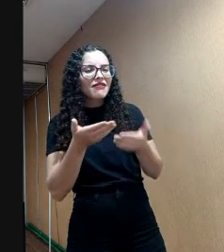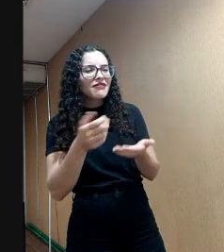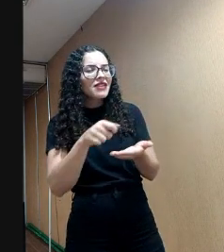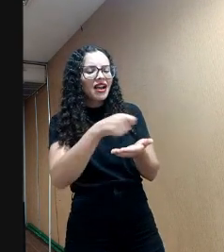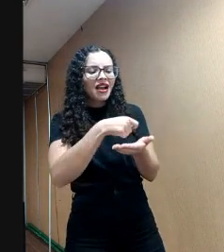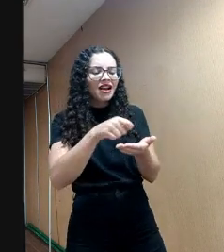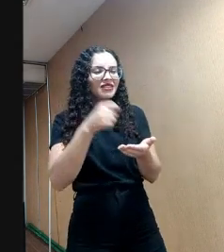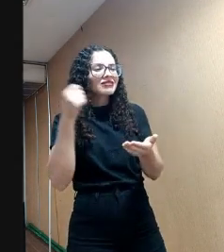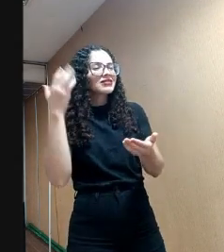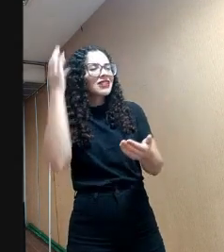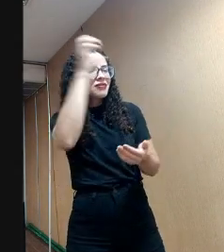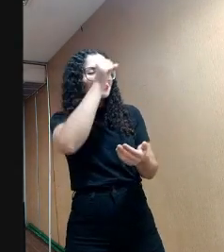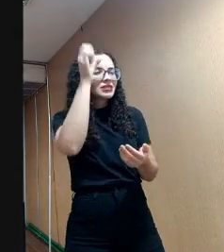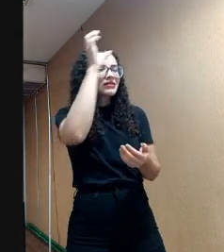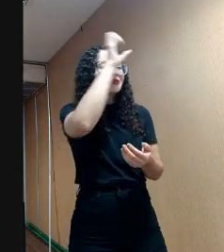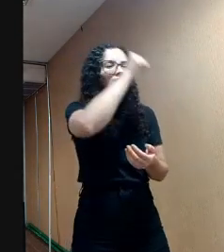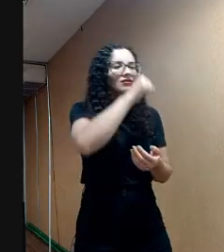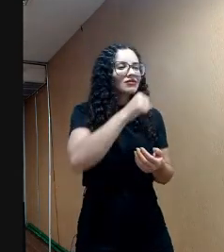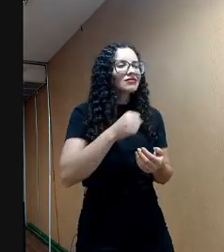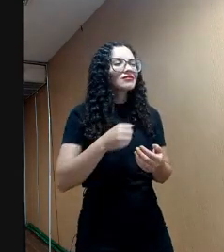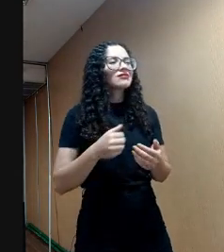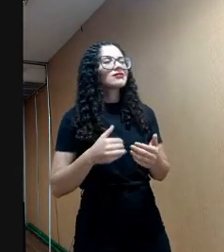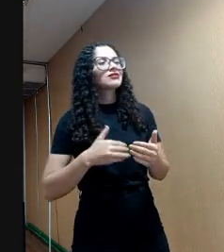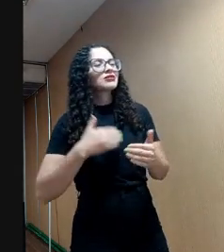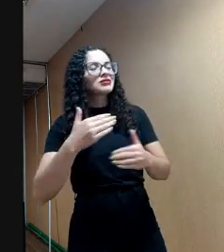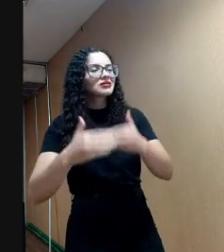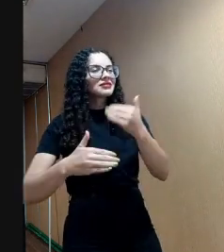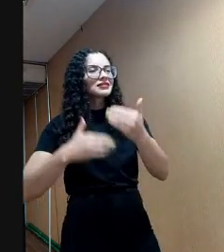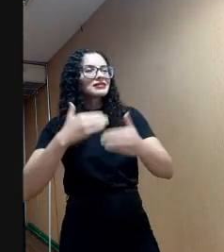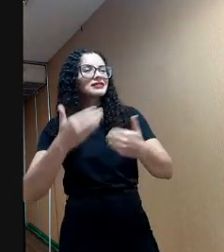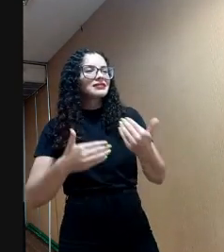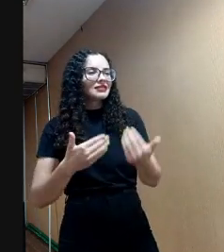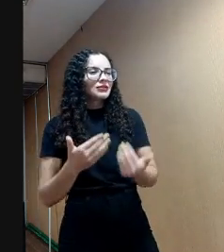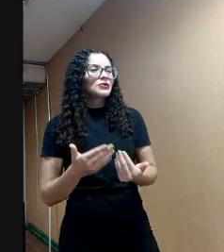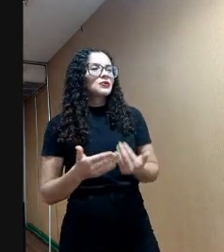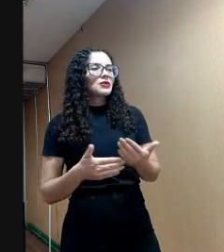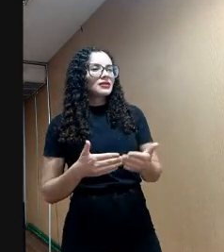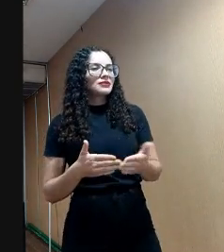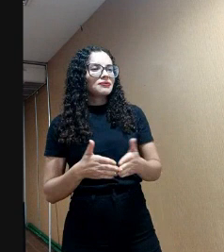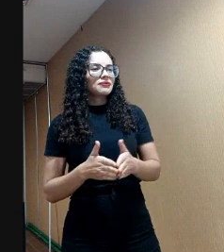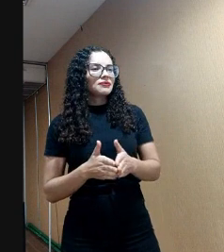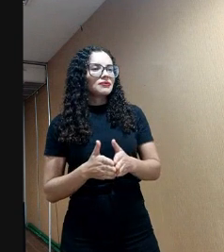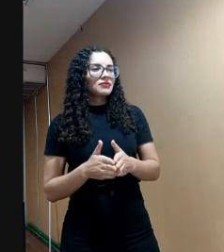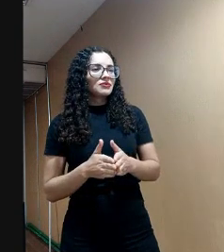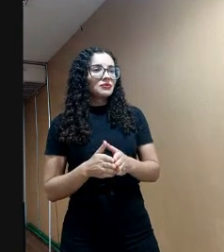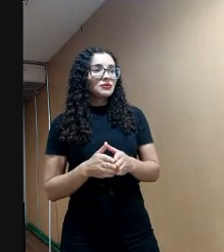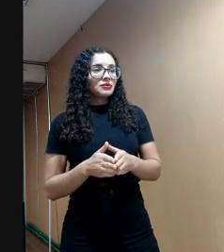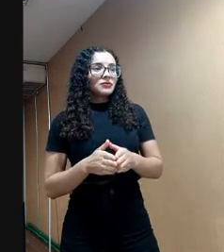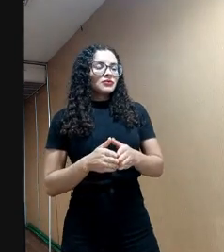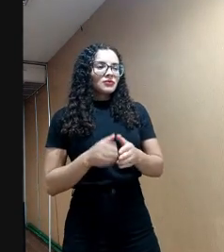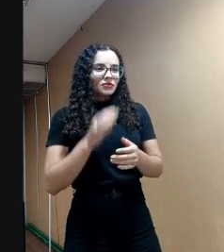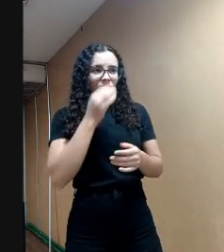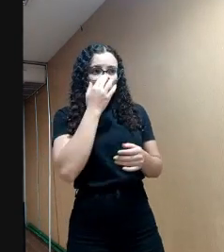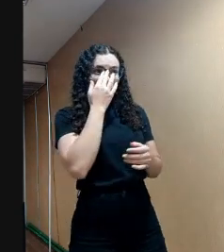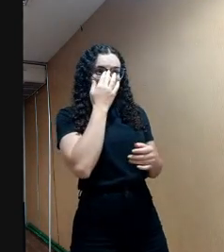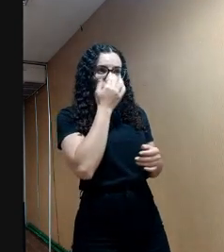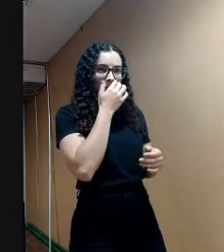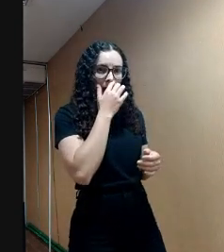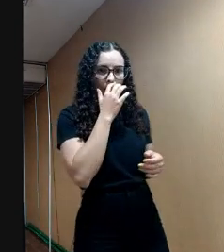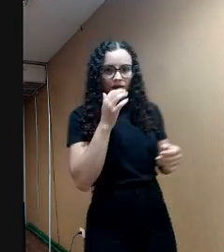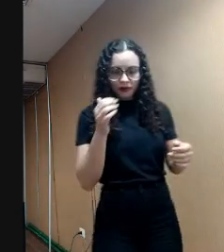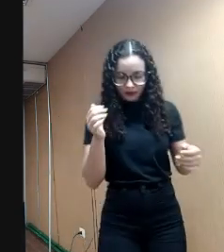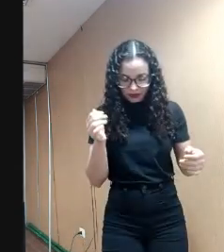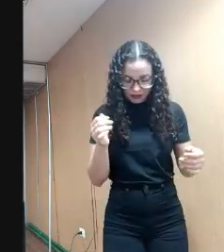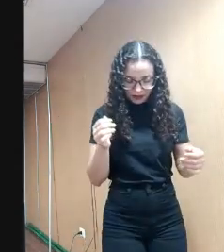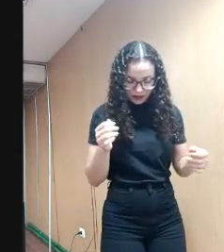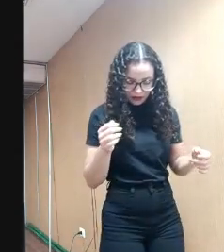esse importante projeto, esse importante empreendimento de transformação e elevação de vidas.